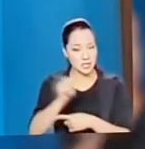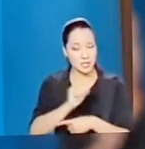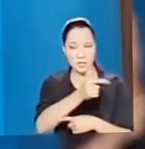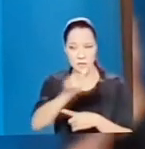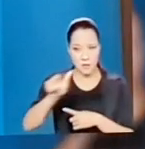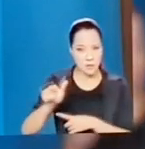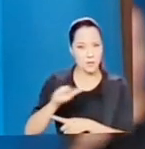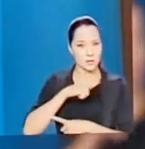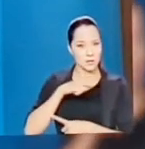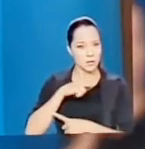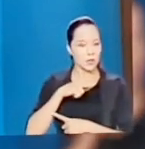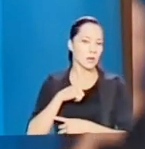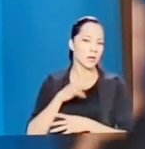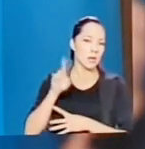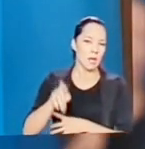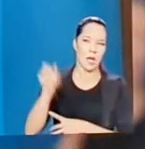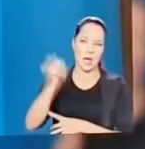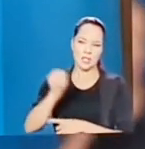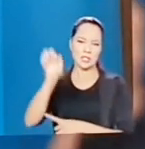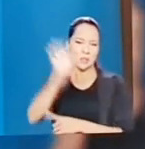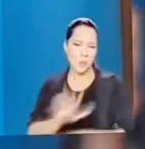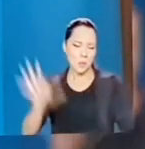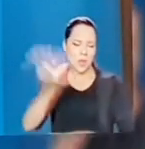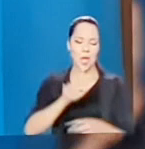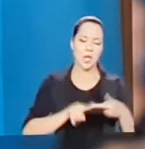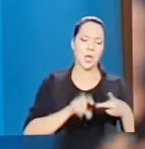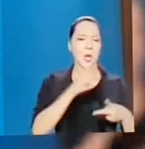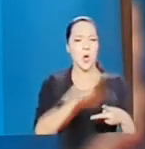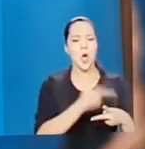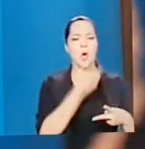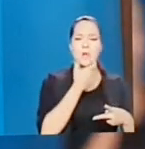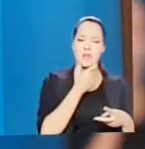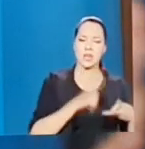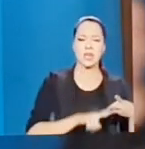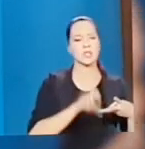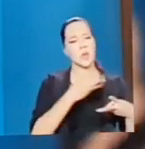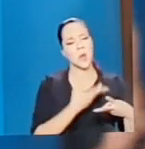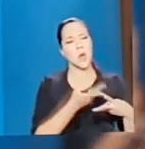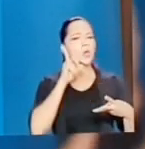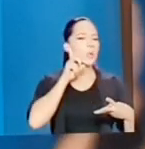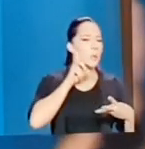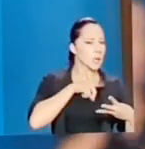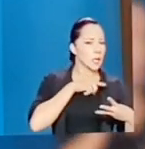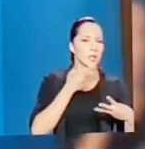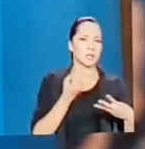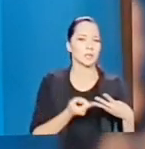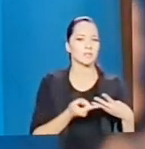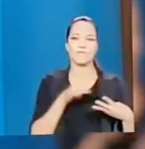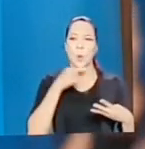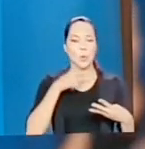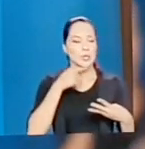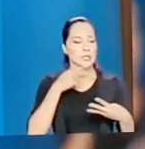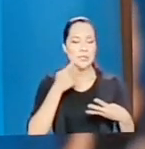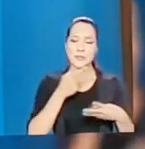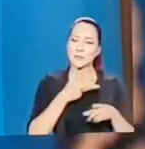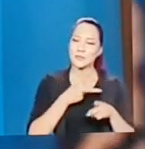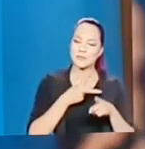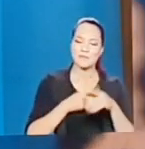reguladoras, sejam a agência europeia, a inglesa, a norte-americana, bateram essa marca.